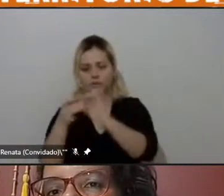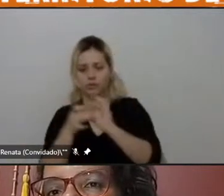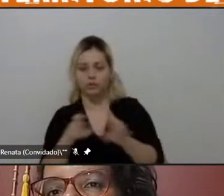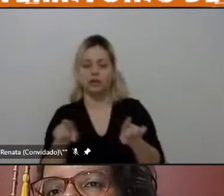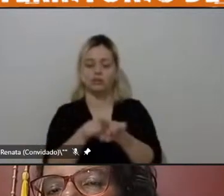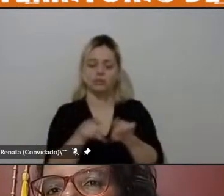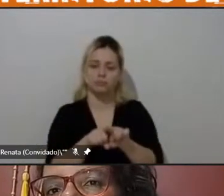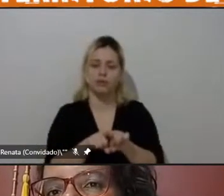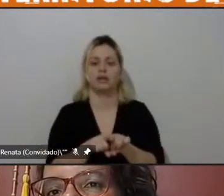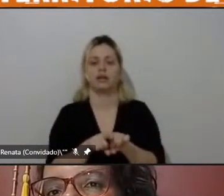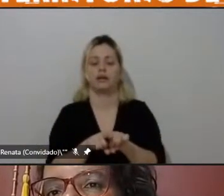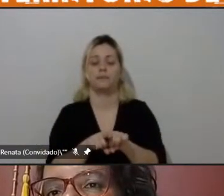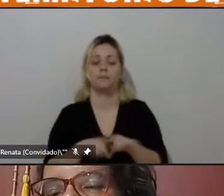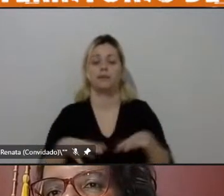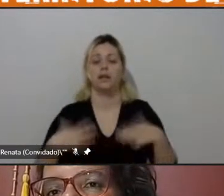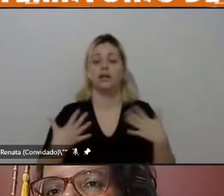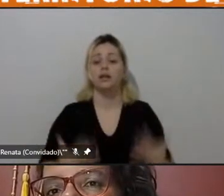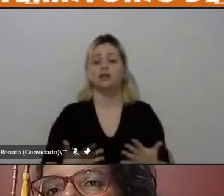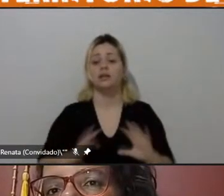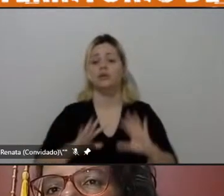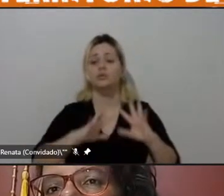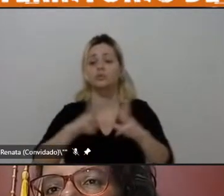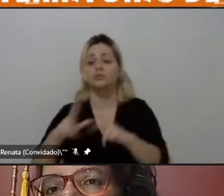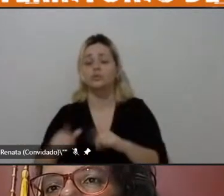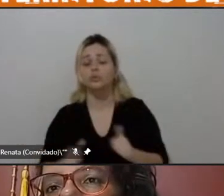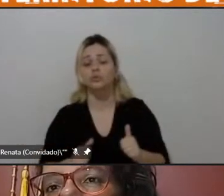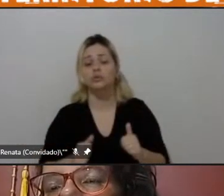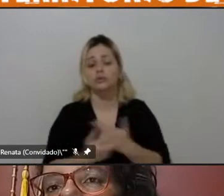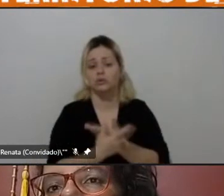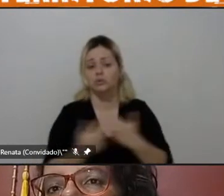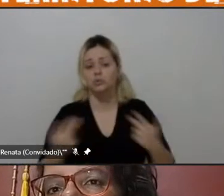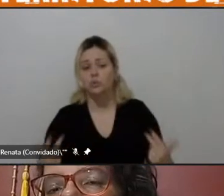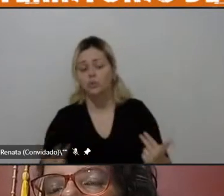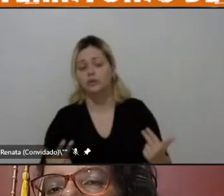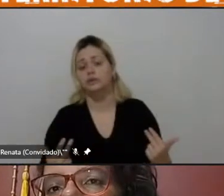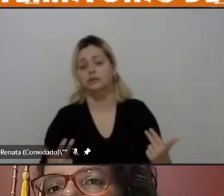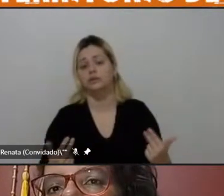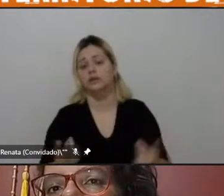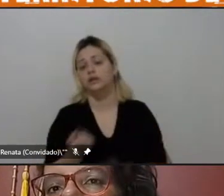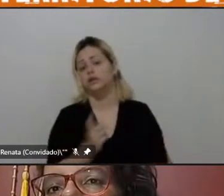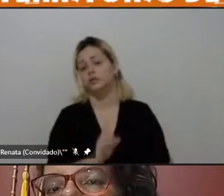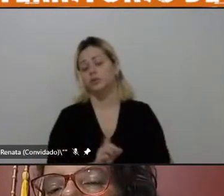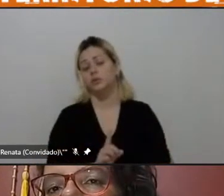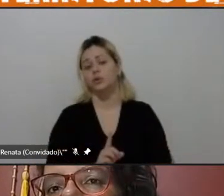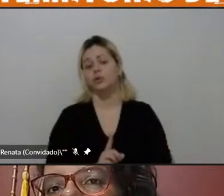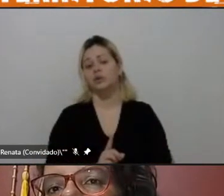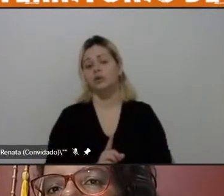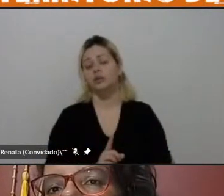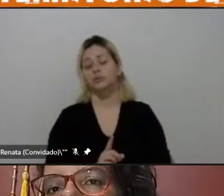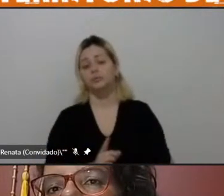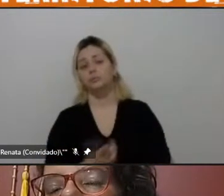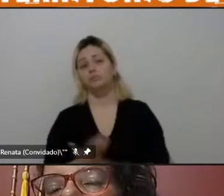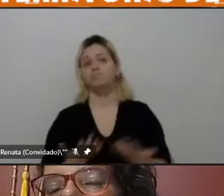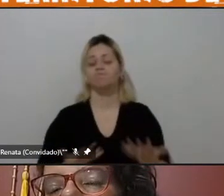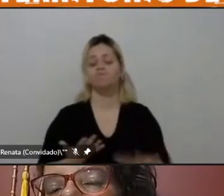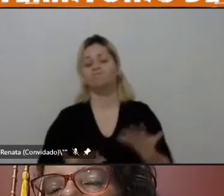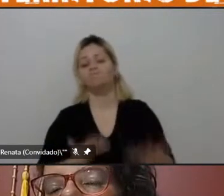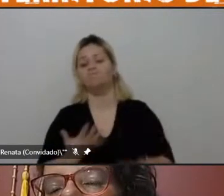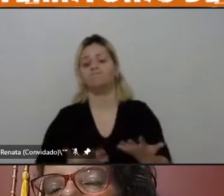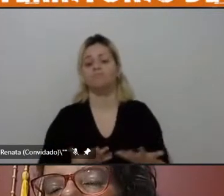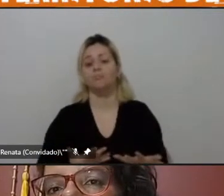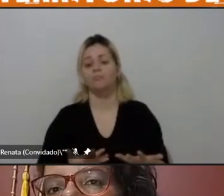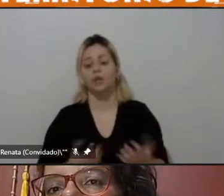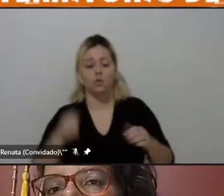aí, né. Então, assim, essas dinâmicas, né, não... não foram tão bem, não